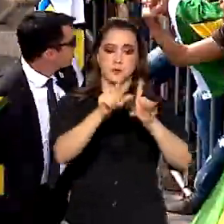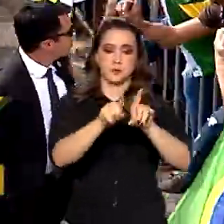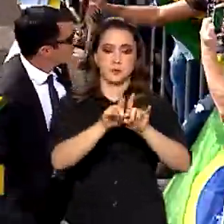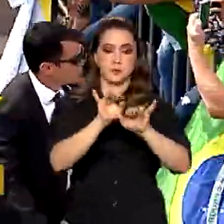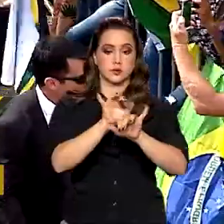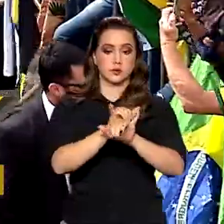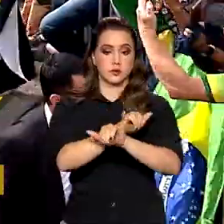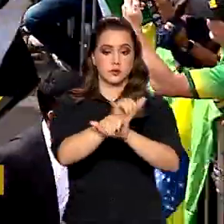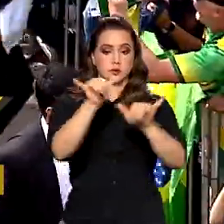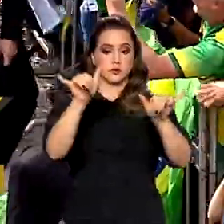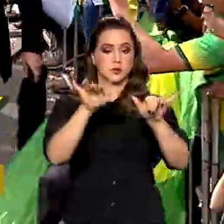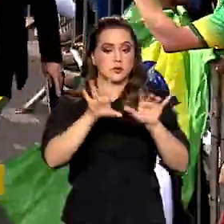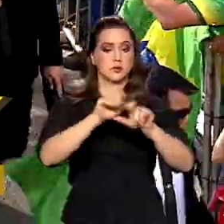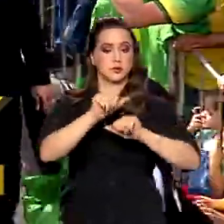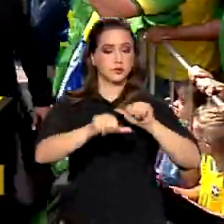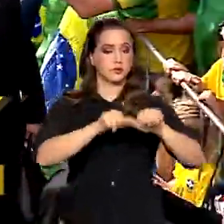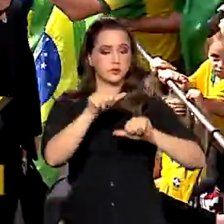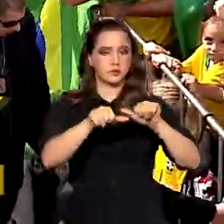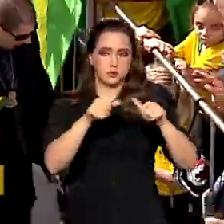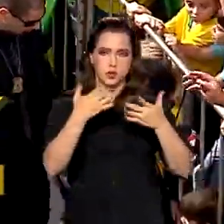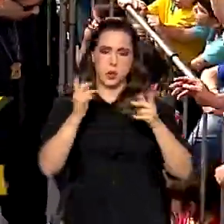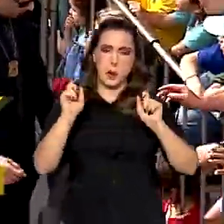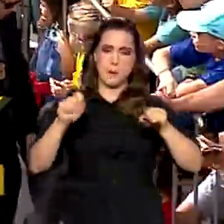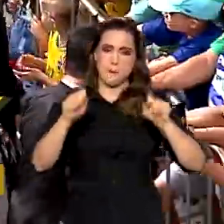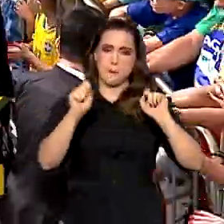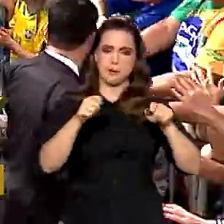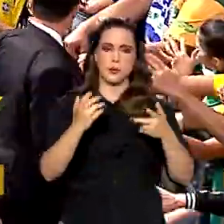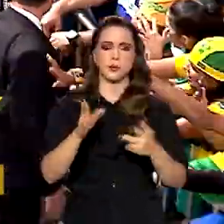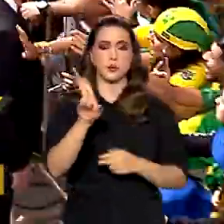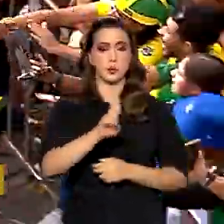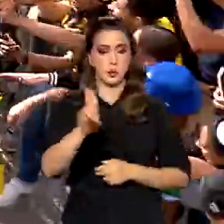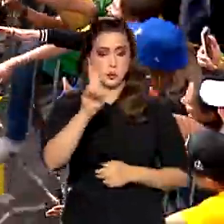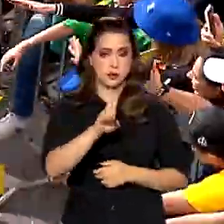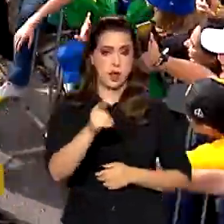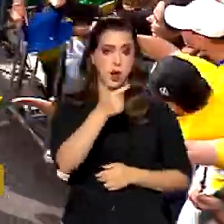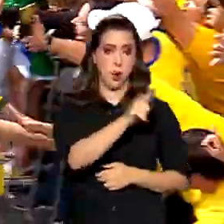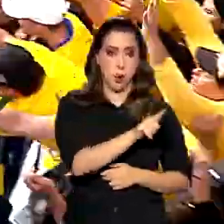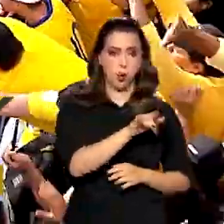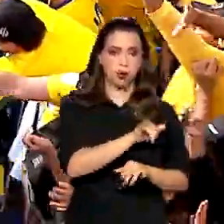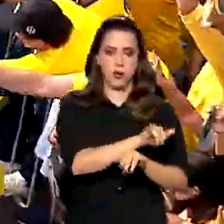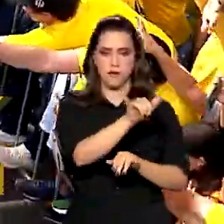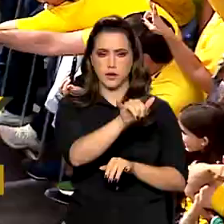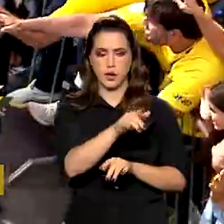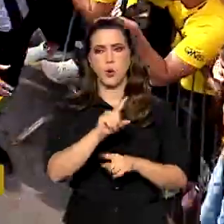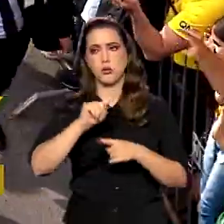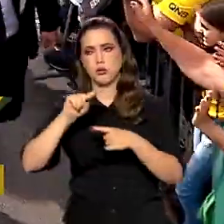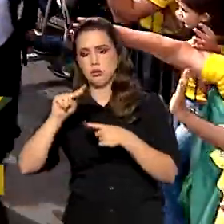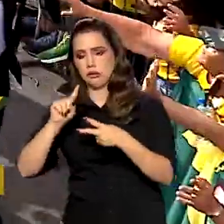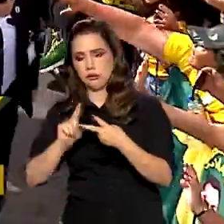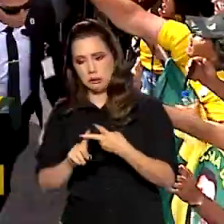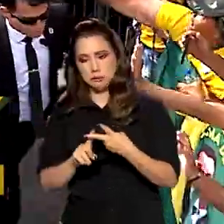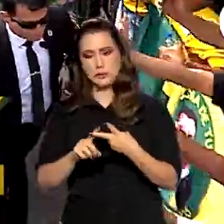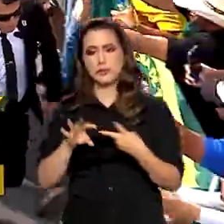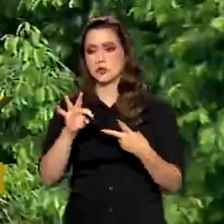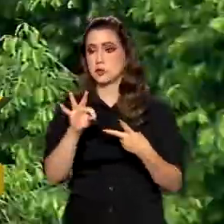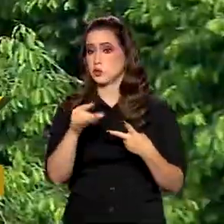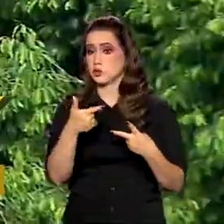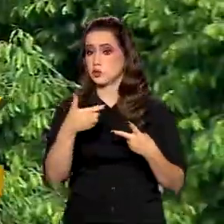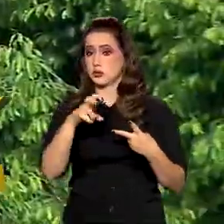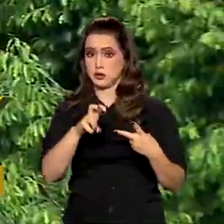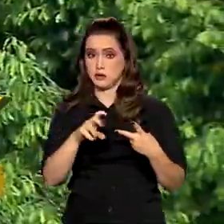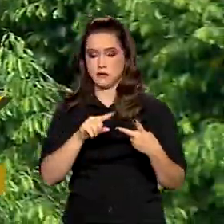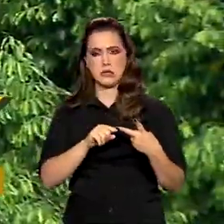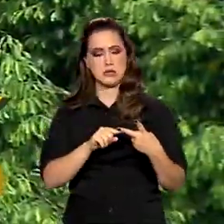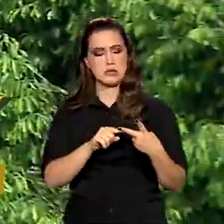né? Ela trocou, depois também pôde utilizar o Fuga Magister. Na sequência, o T-25, né? que é